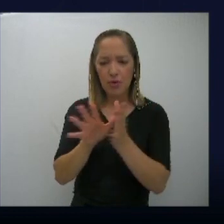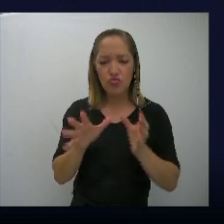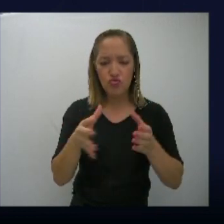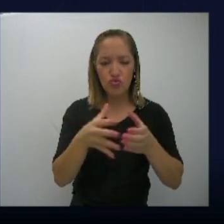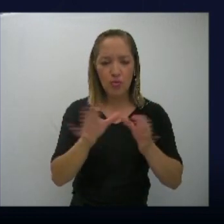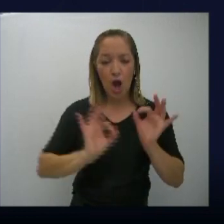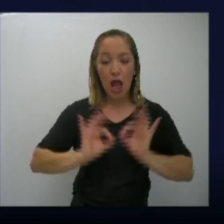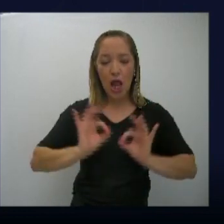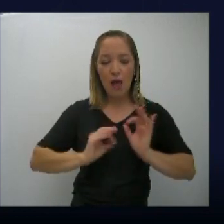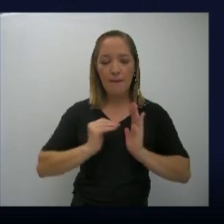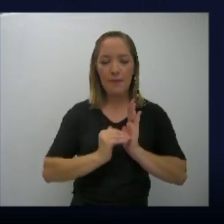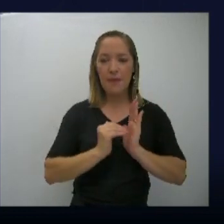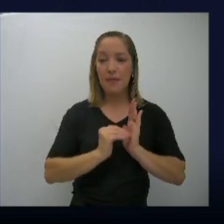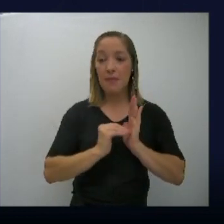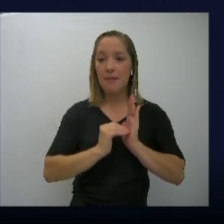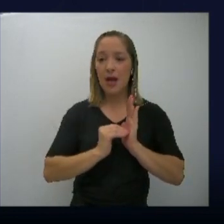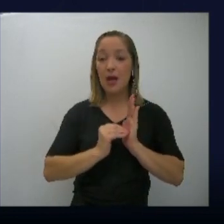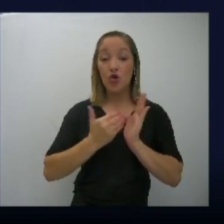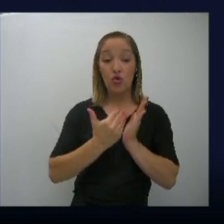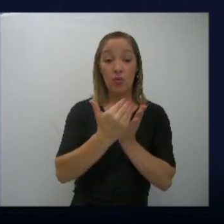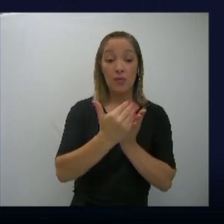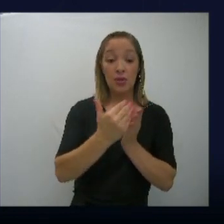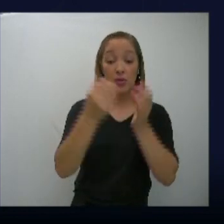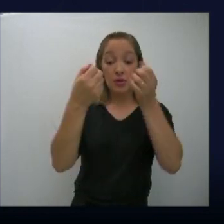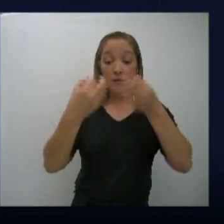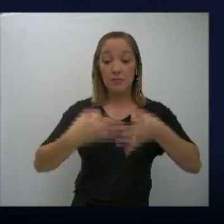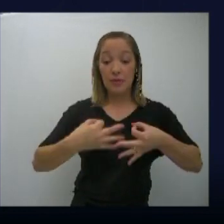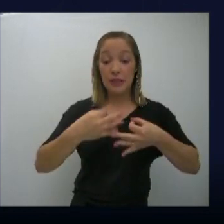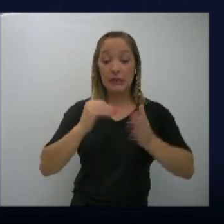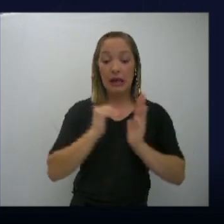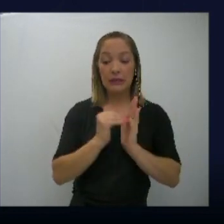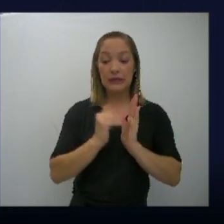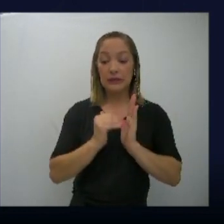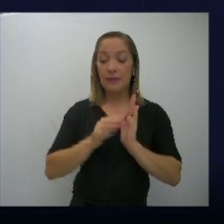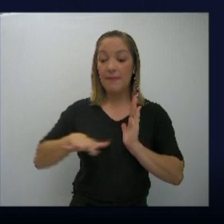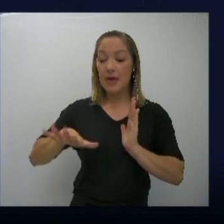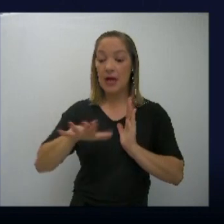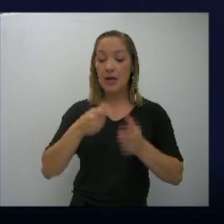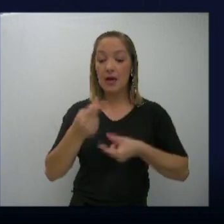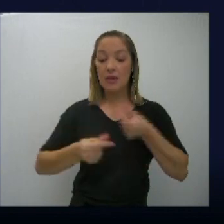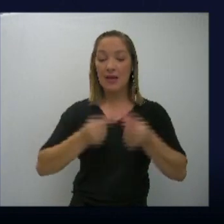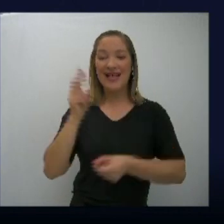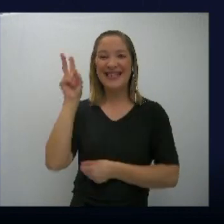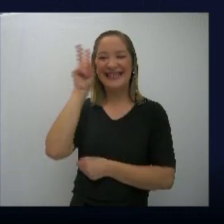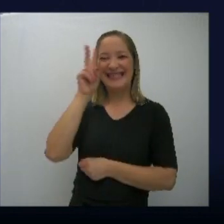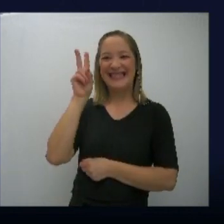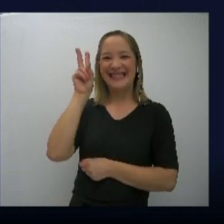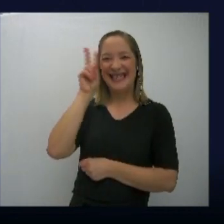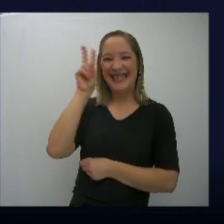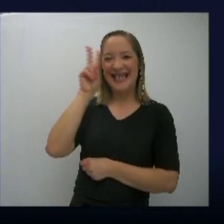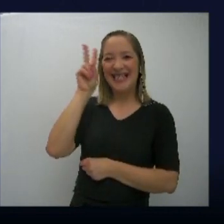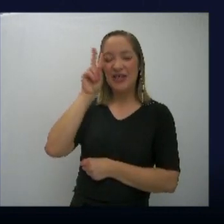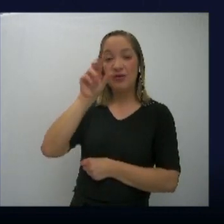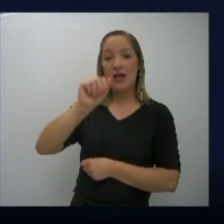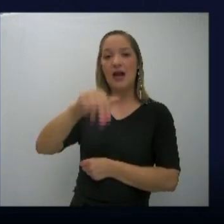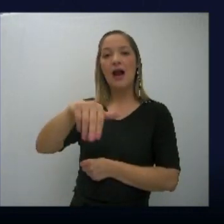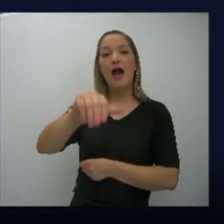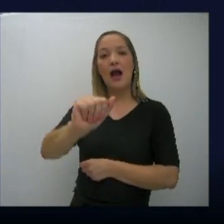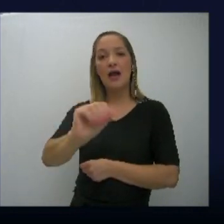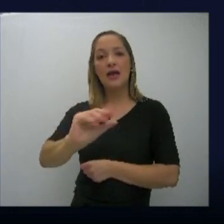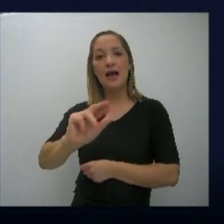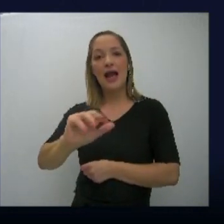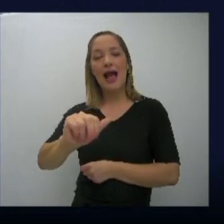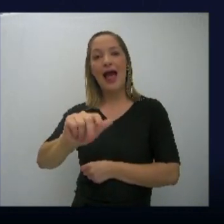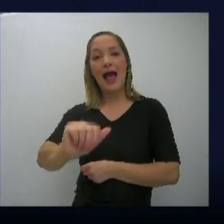todas as agendas a gente começou explicando agenda do mercado de capitais na segunda-feira o Gilson laloni a Ana Carla falando sobre agenda de